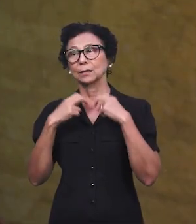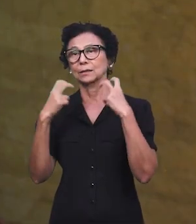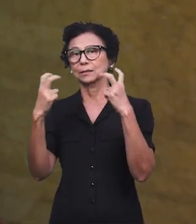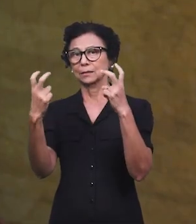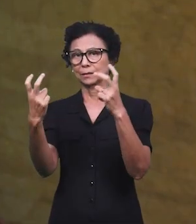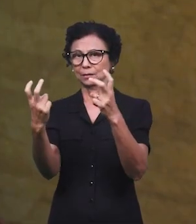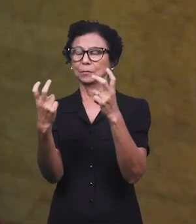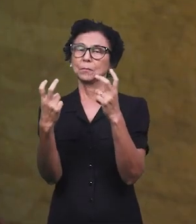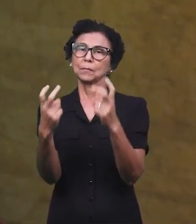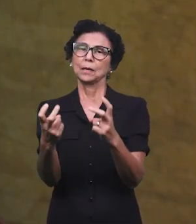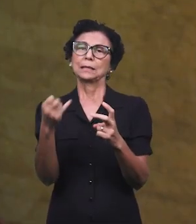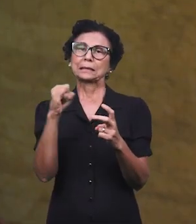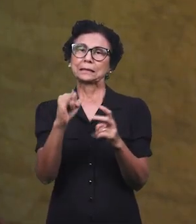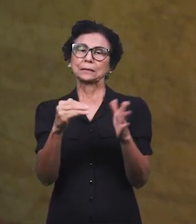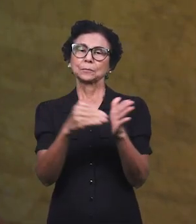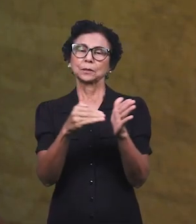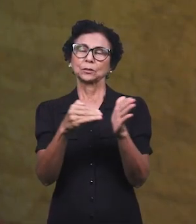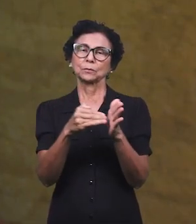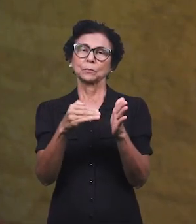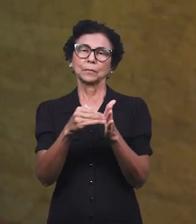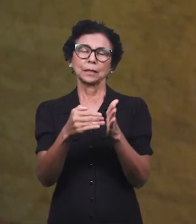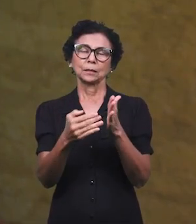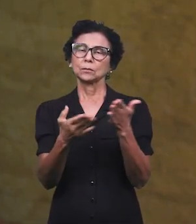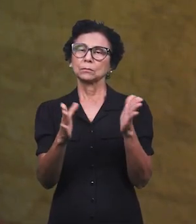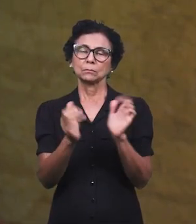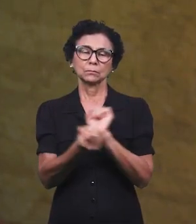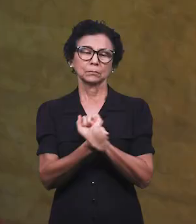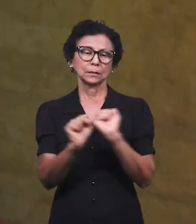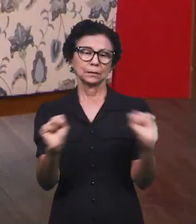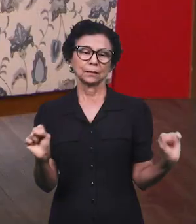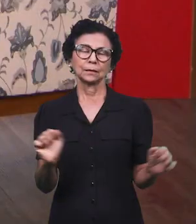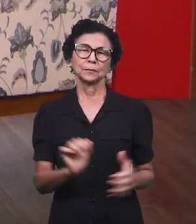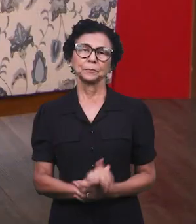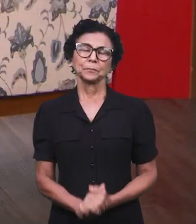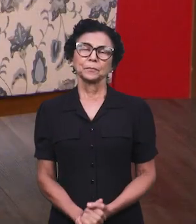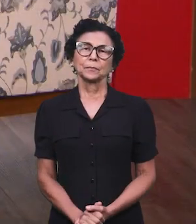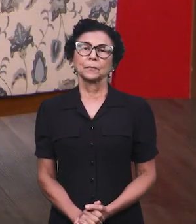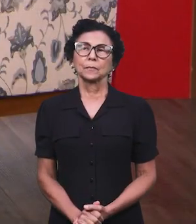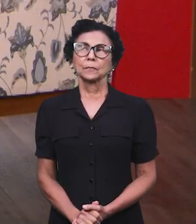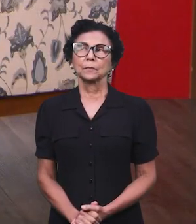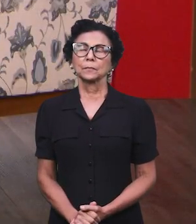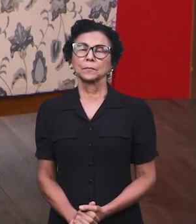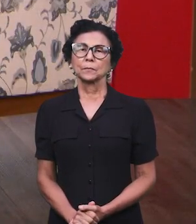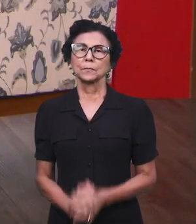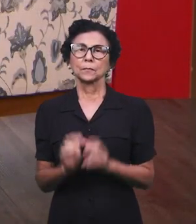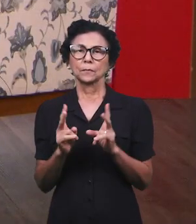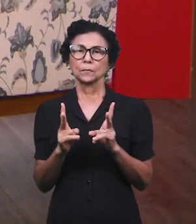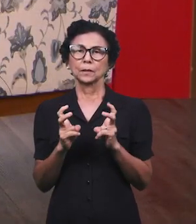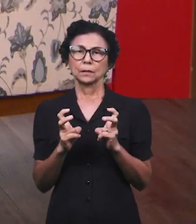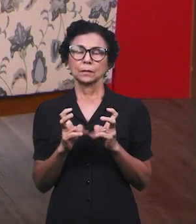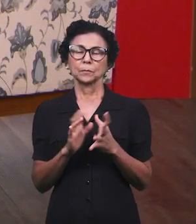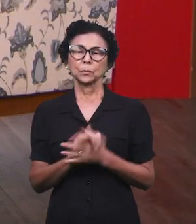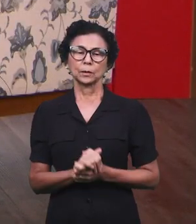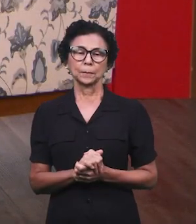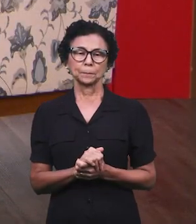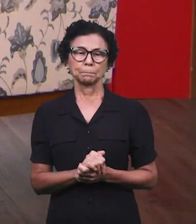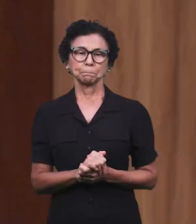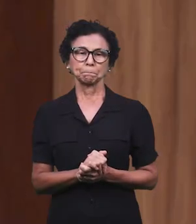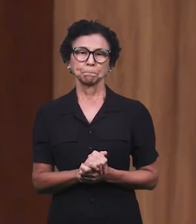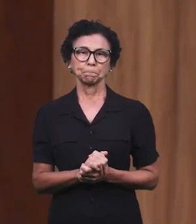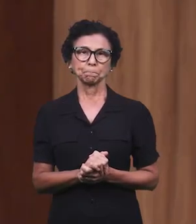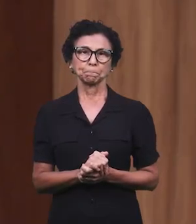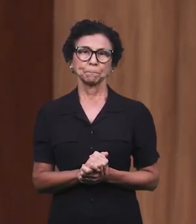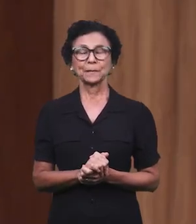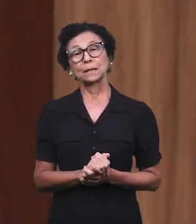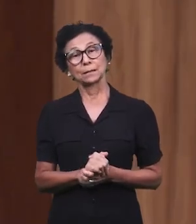isso seja melhor, né, identificado, né, Diniz? Eu noto um problema, assim, às